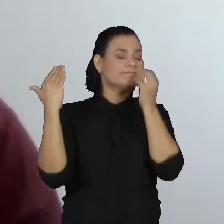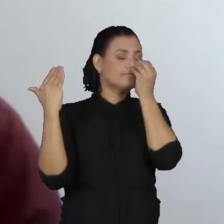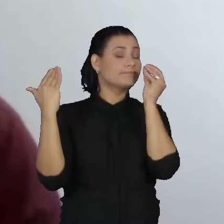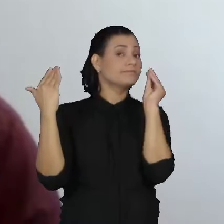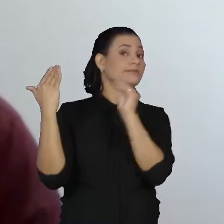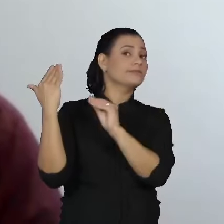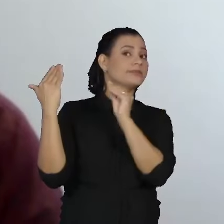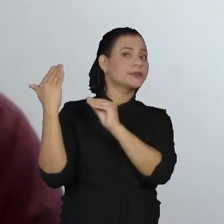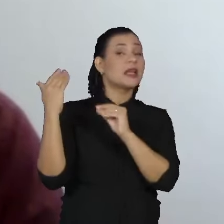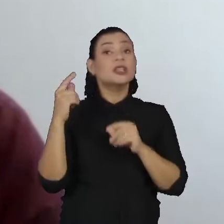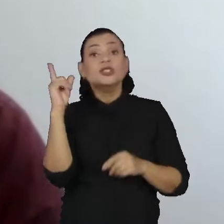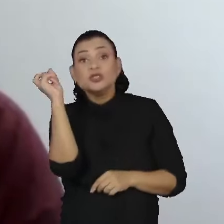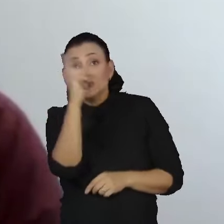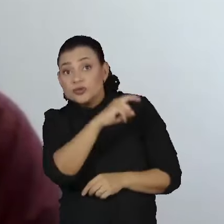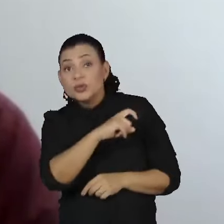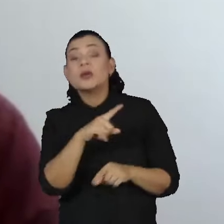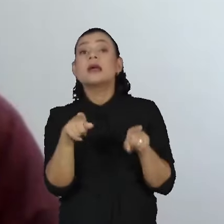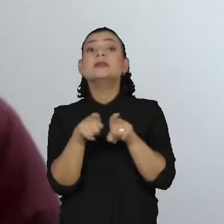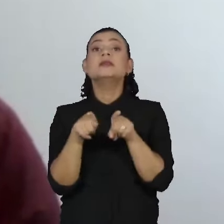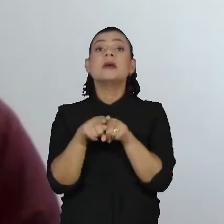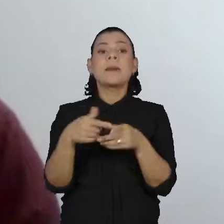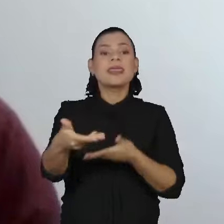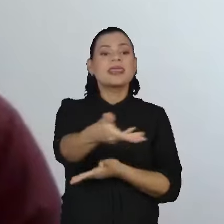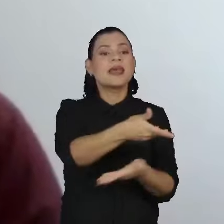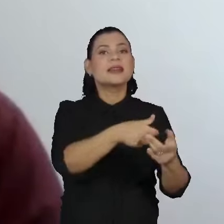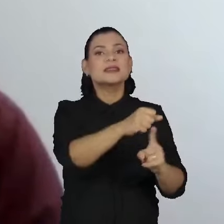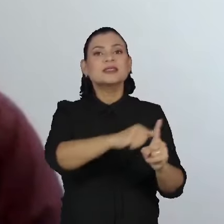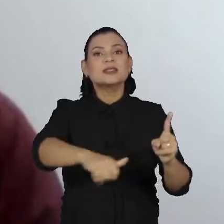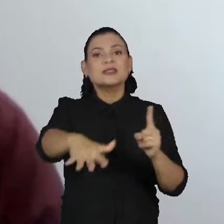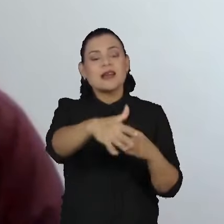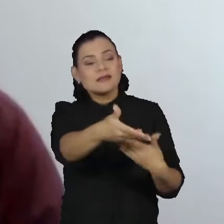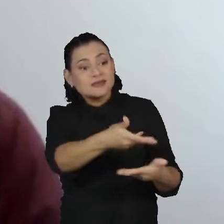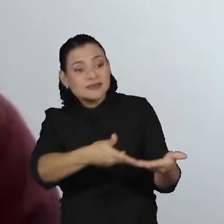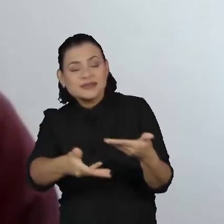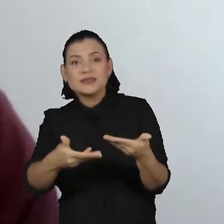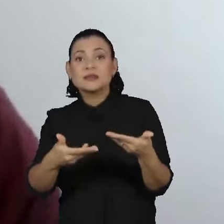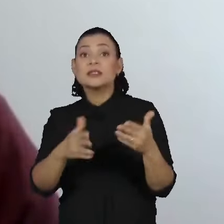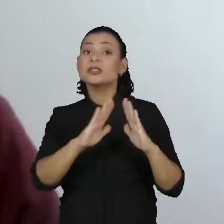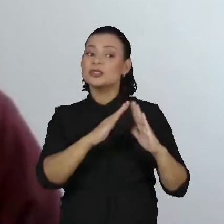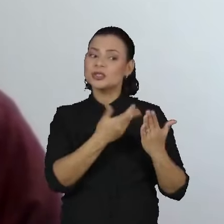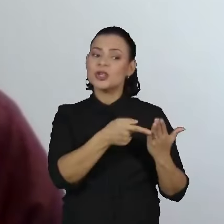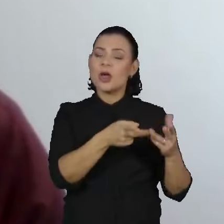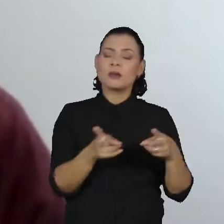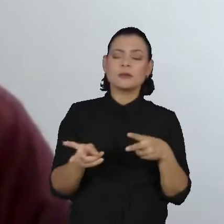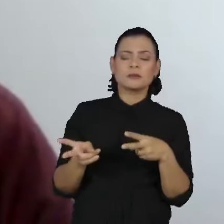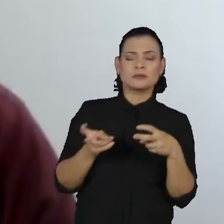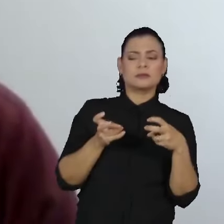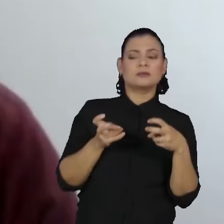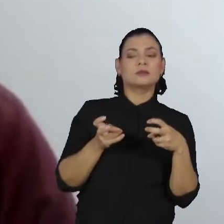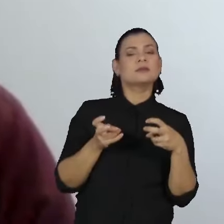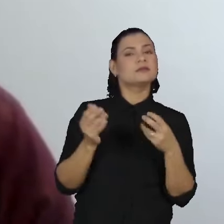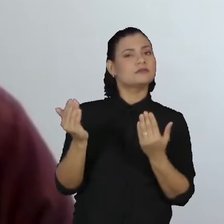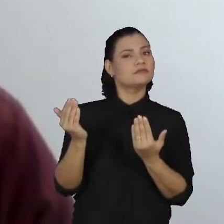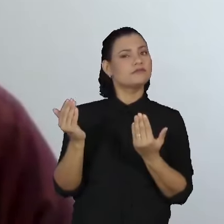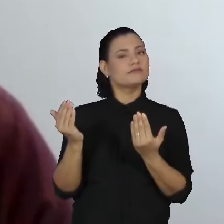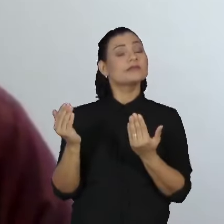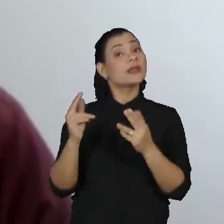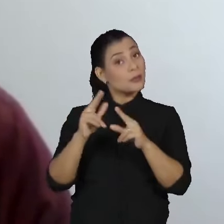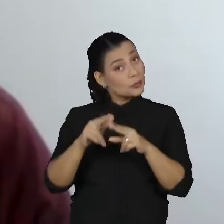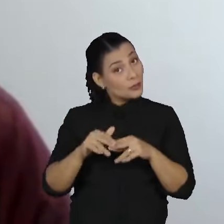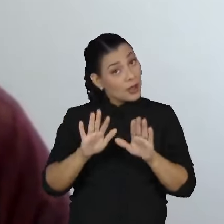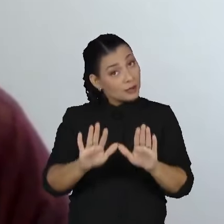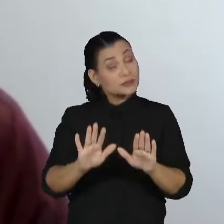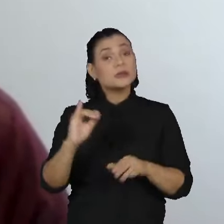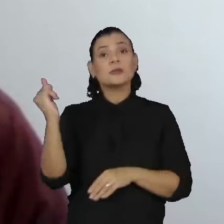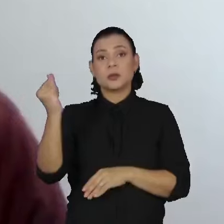dificuldade de interação social com a própria família ou com outras crianças, na escola isso costuma ser observado. Mas é importante ressaltar que,